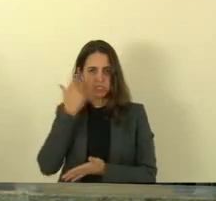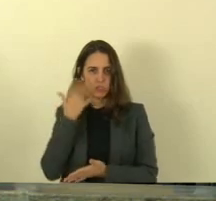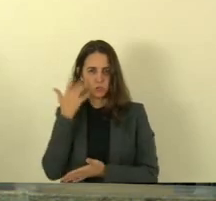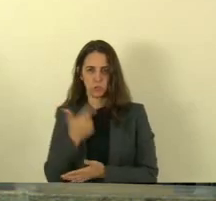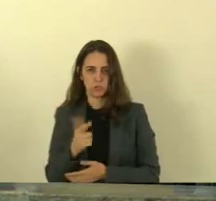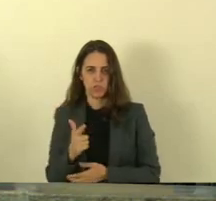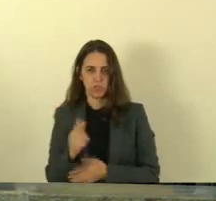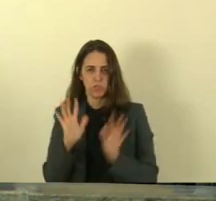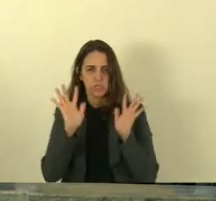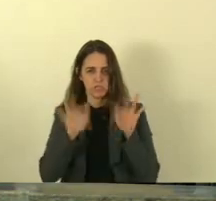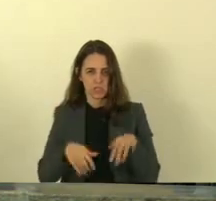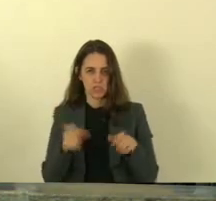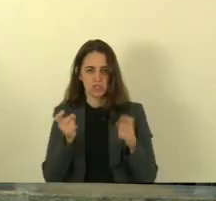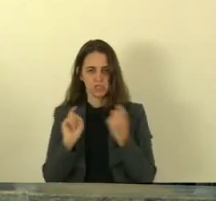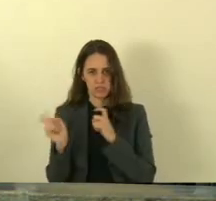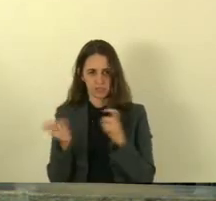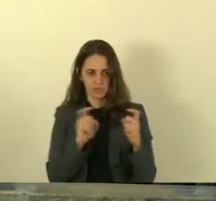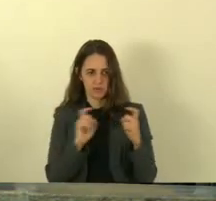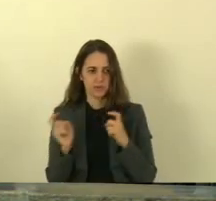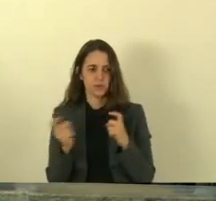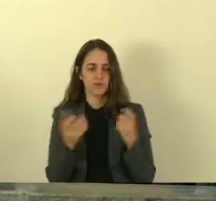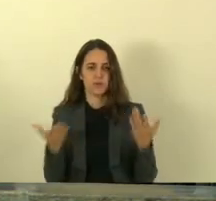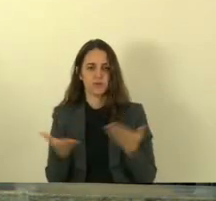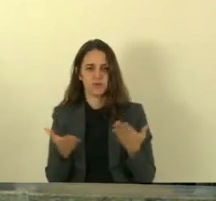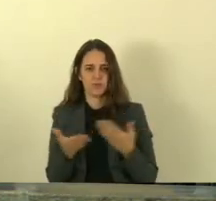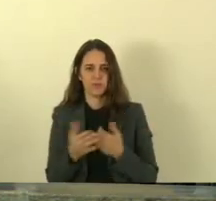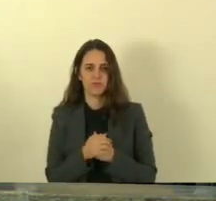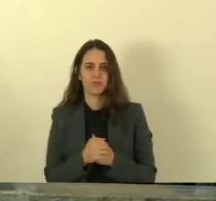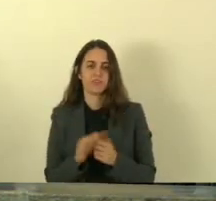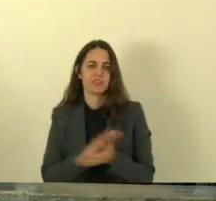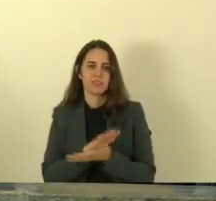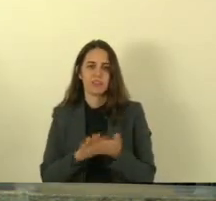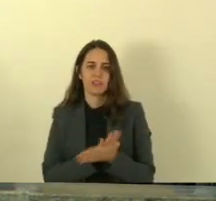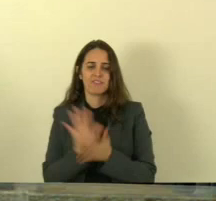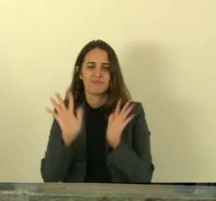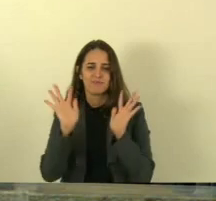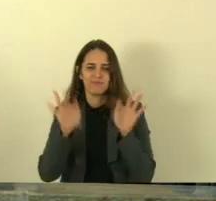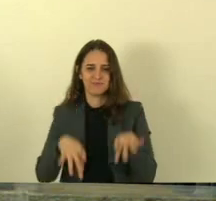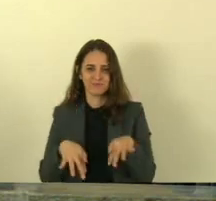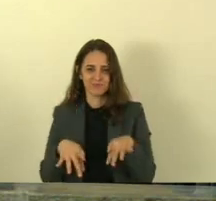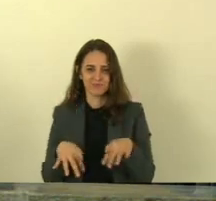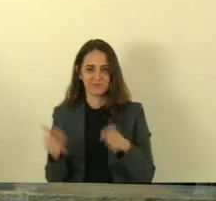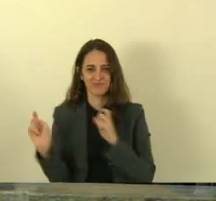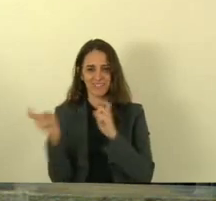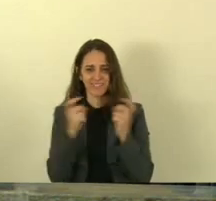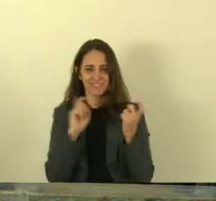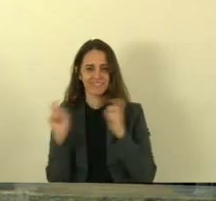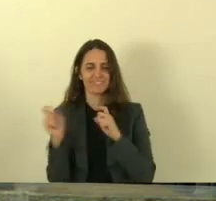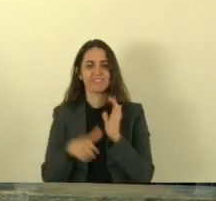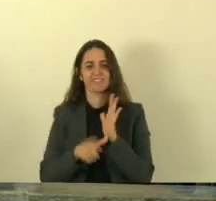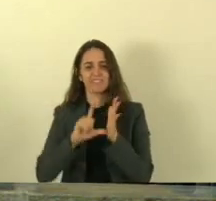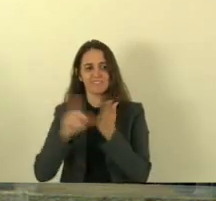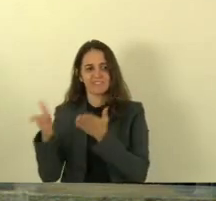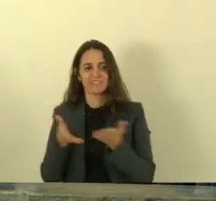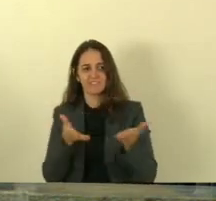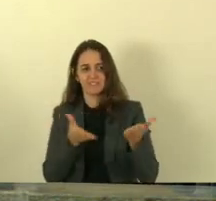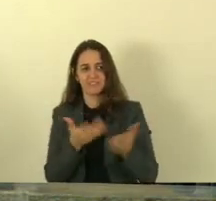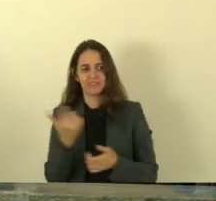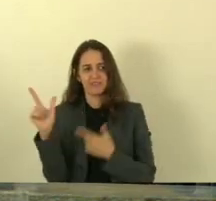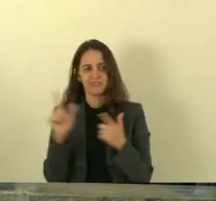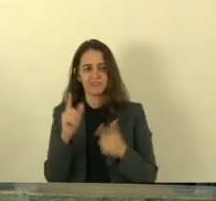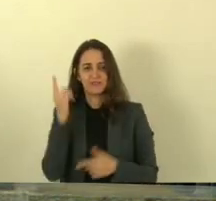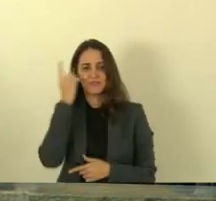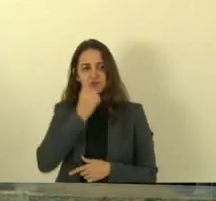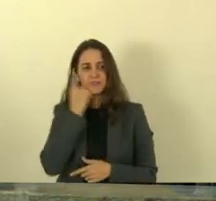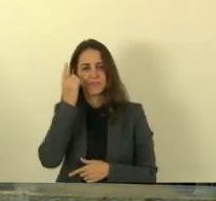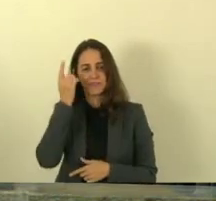nós encerraremos a sessão neste momento nada mais havido a tratar vou encerrar a presente sessão antes porém confoco as senhoras e